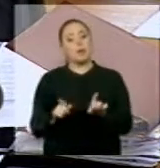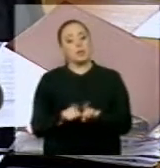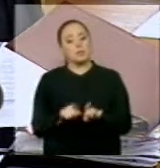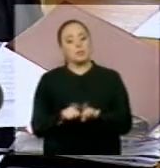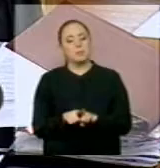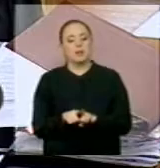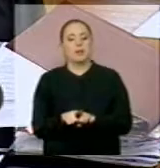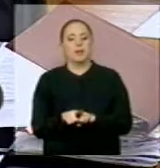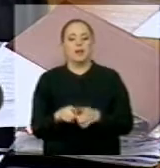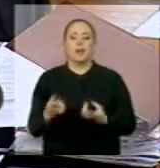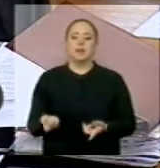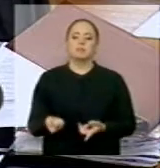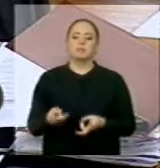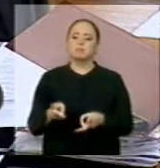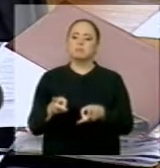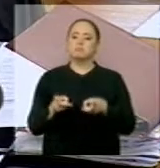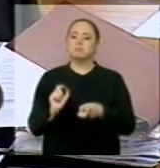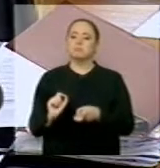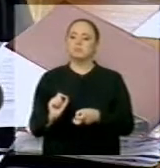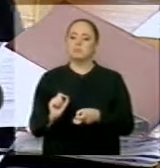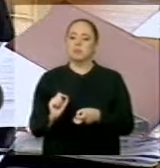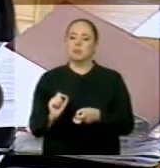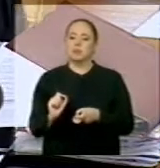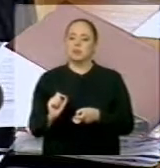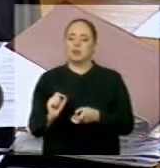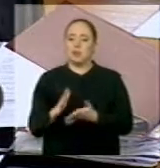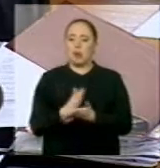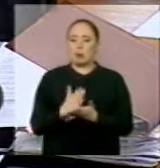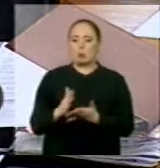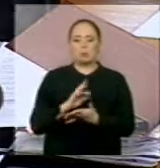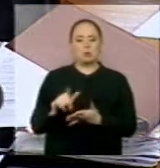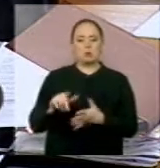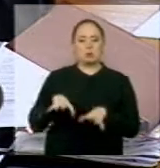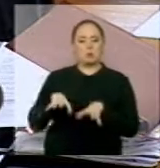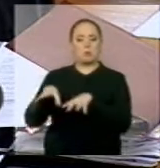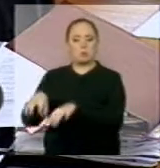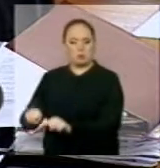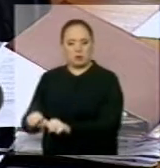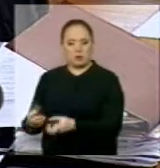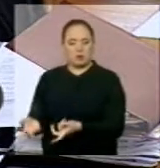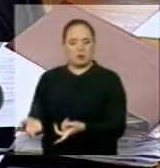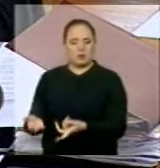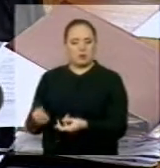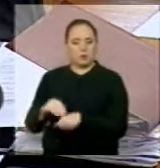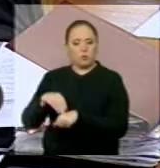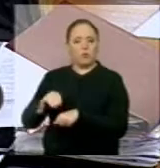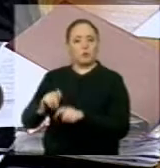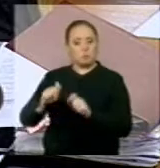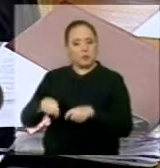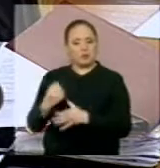ao reconhecimento daqueles que não invadiram, não estão nessas áreas, a possibilidade de